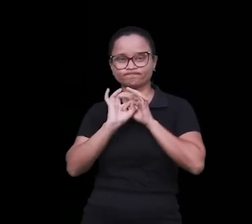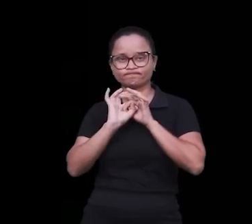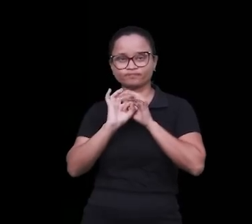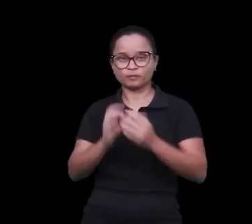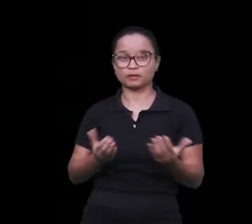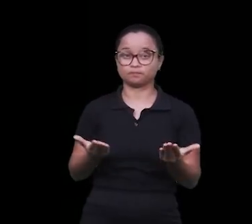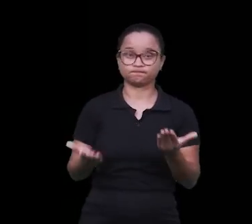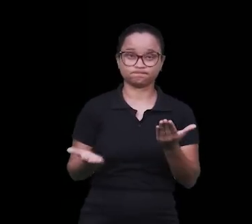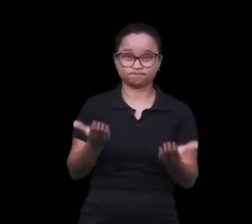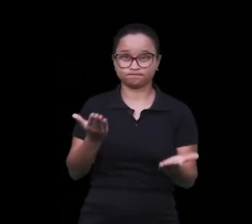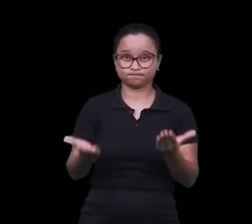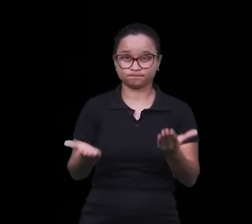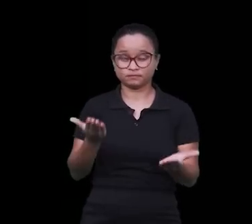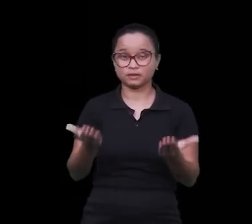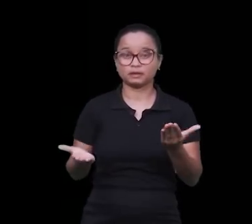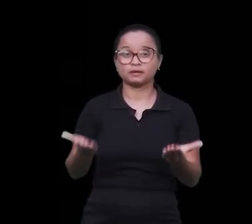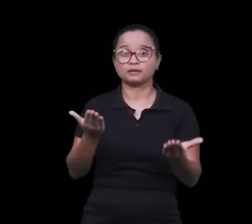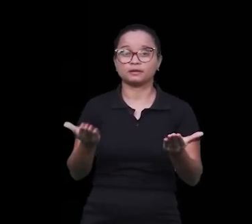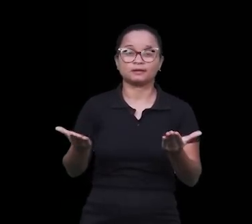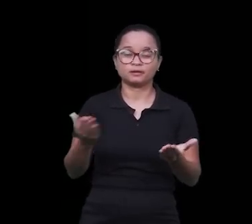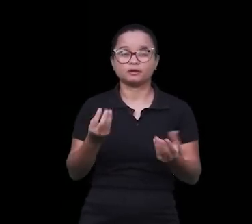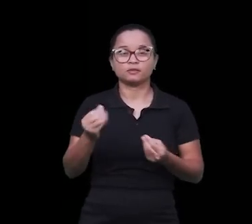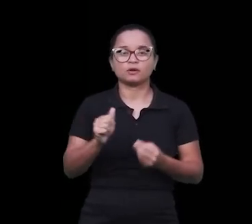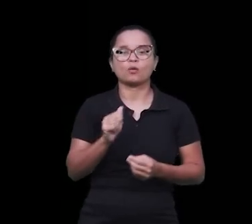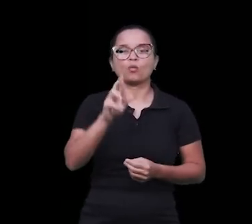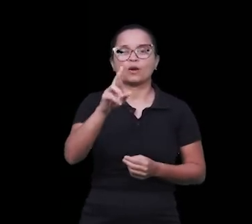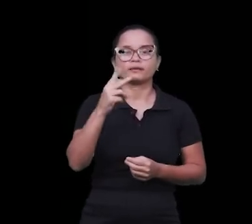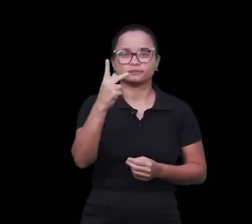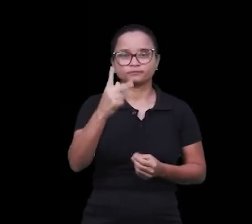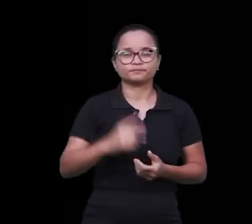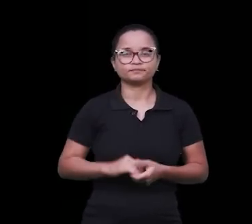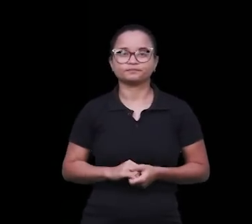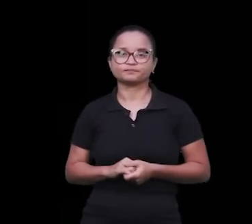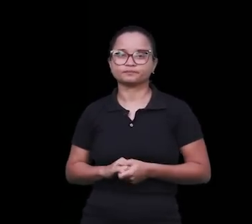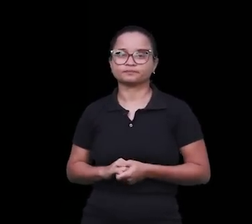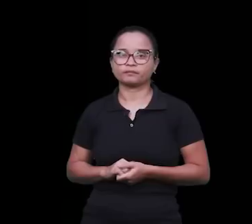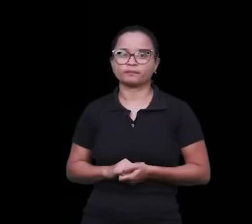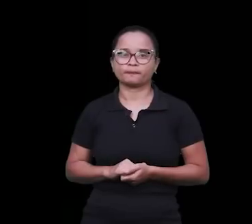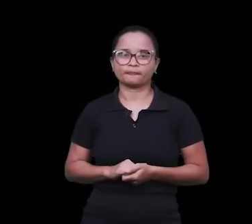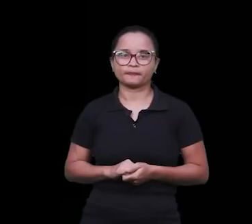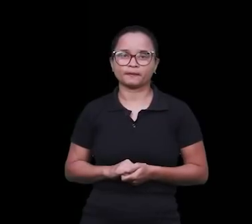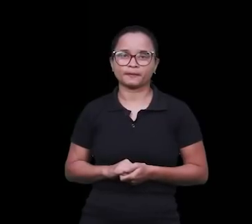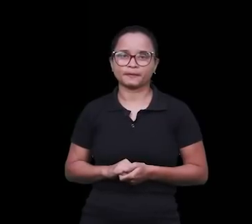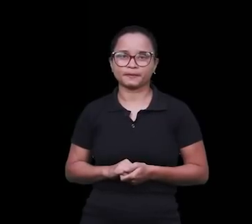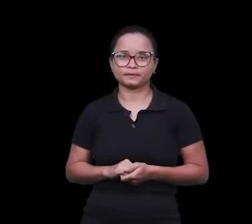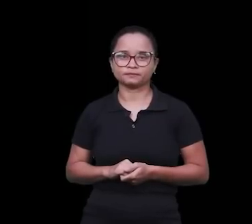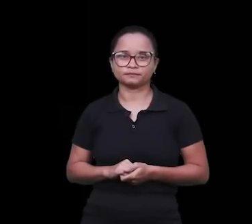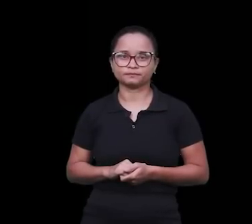Ele é o que vai dar equilíbrio para o seu fluxo de ar.